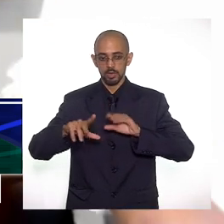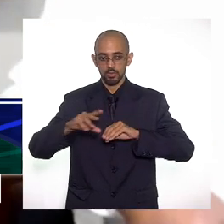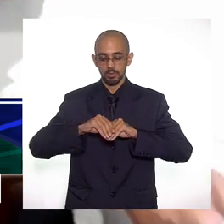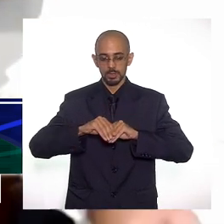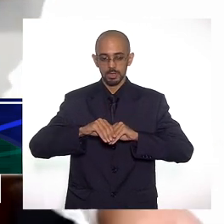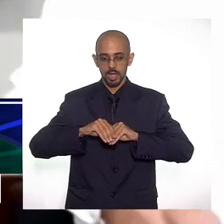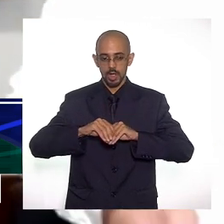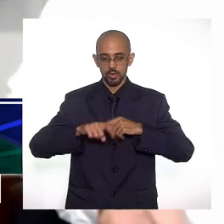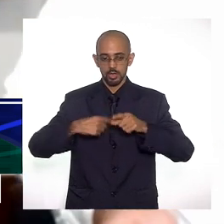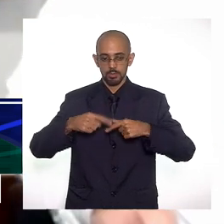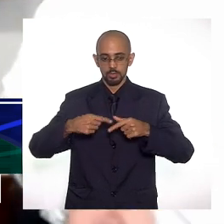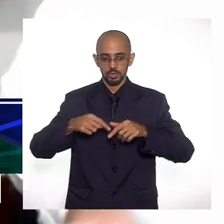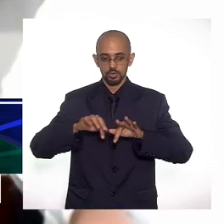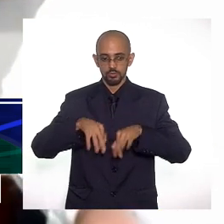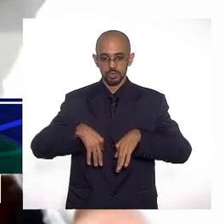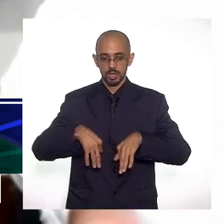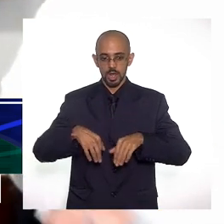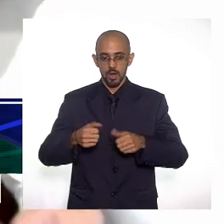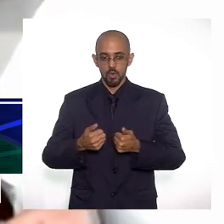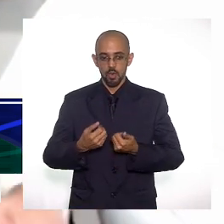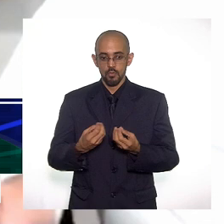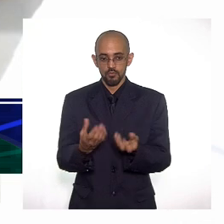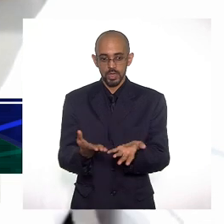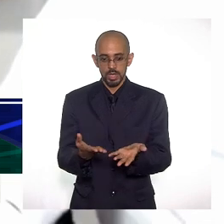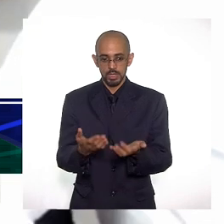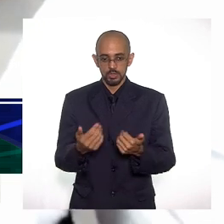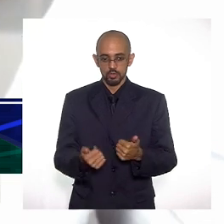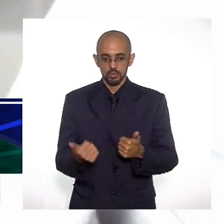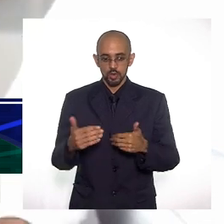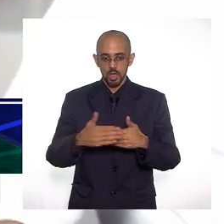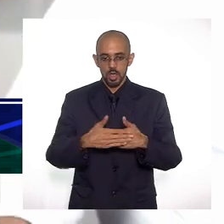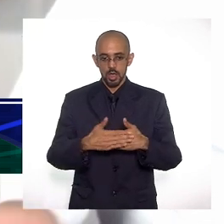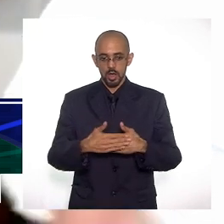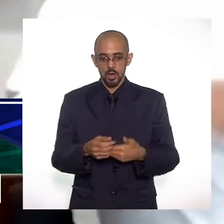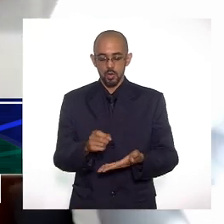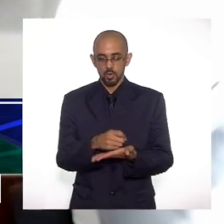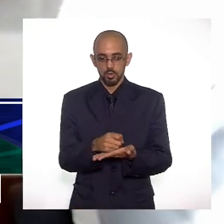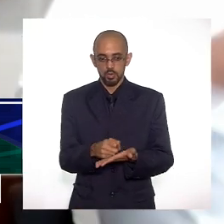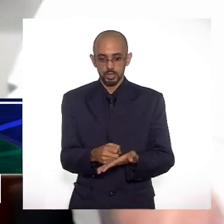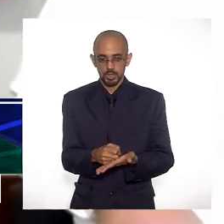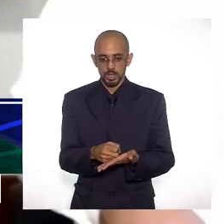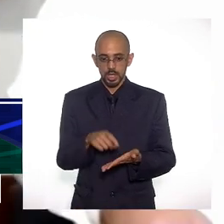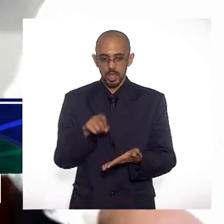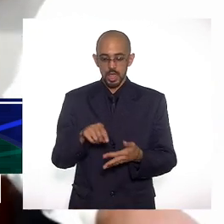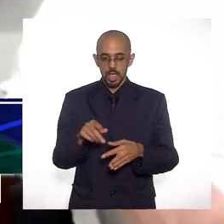concedo coautoria. O projeto é um projeto estruturante, um projeto que visa